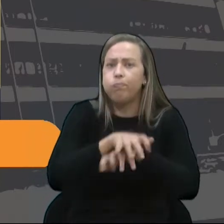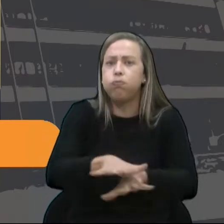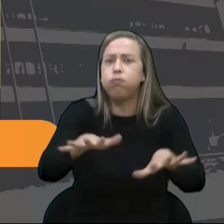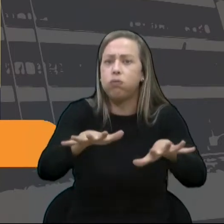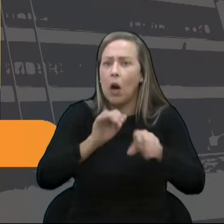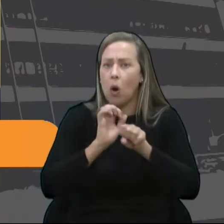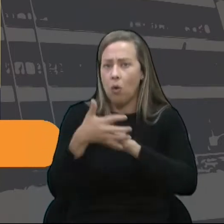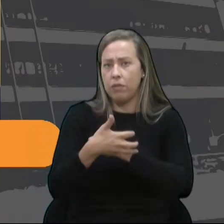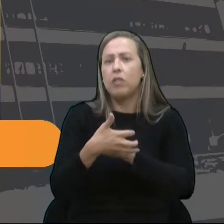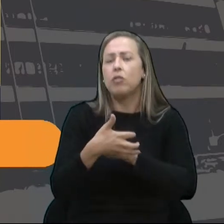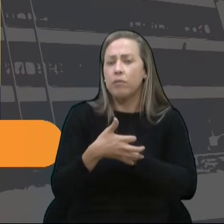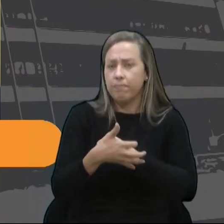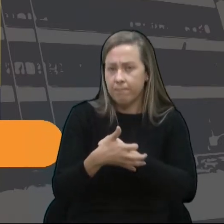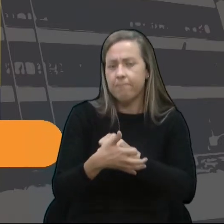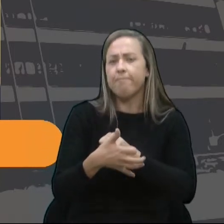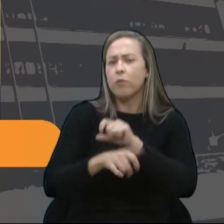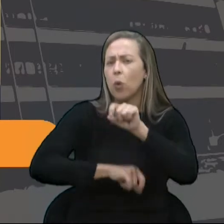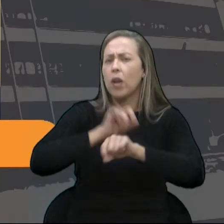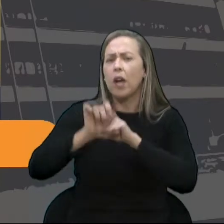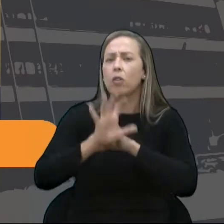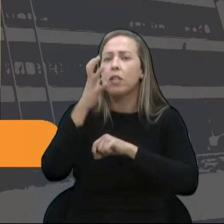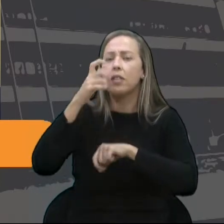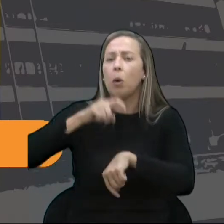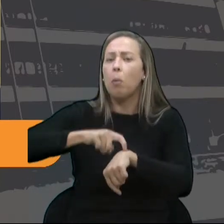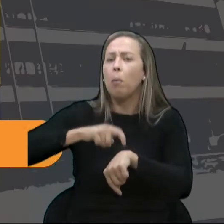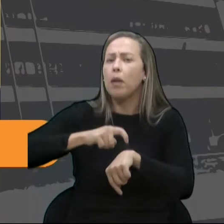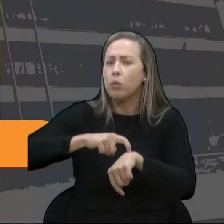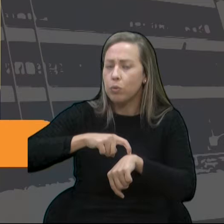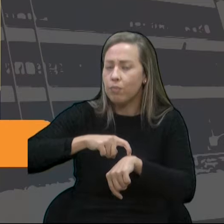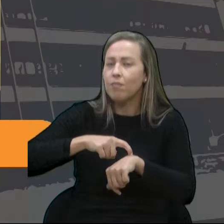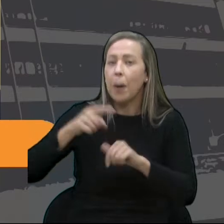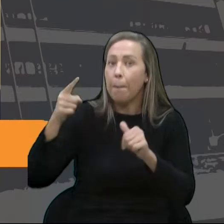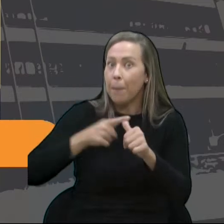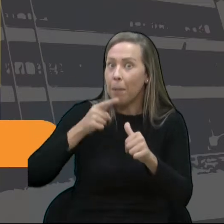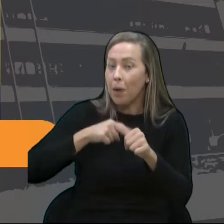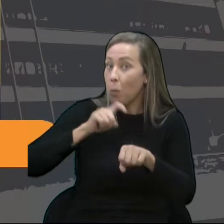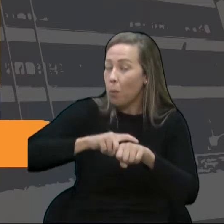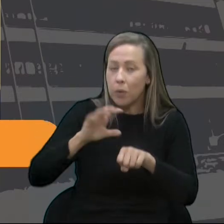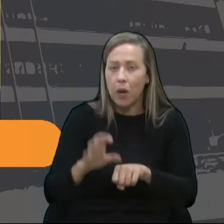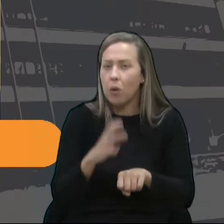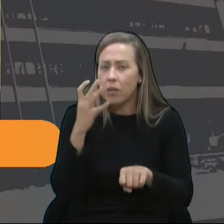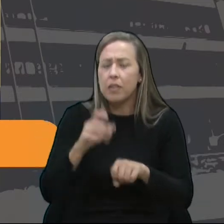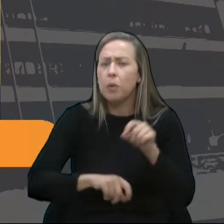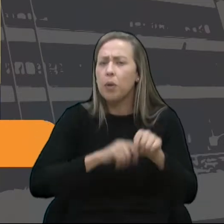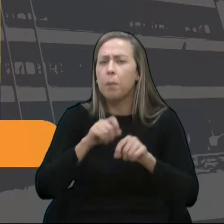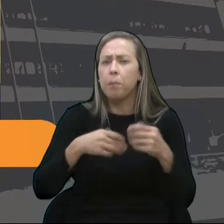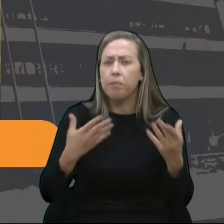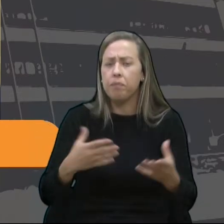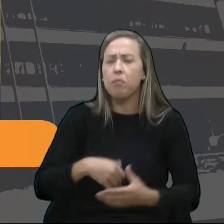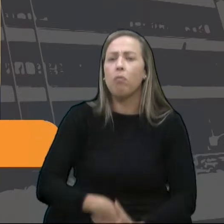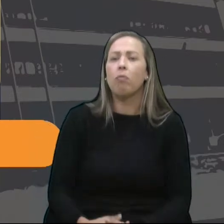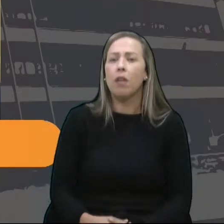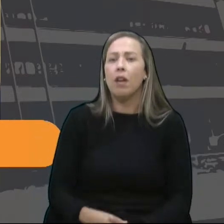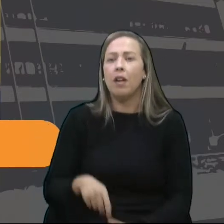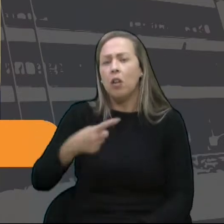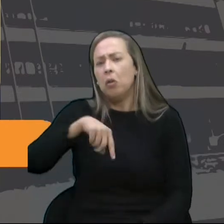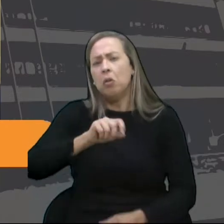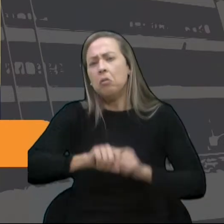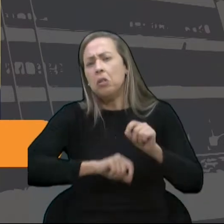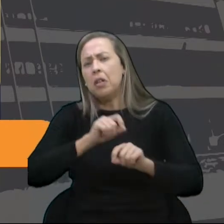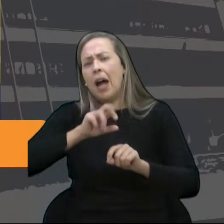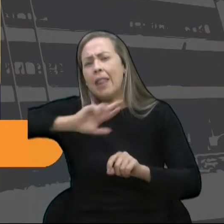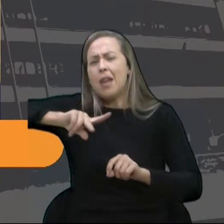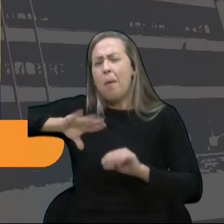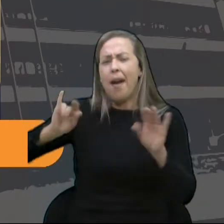do coronavírus. E o que aconteceu num primeiro momento, e o Fábio colocou isso, né, houve justamente aquele aspecto, não